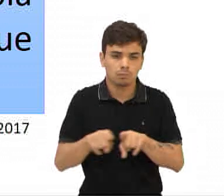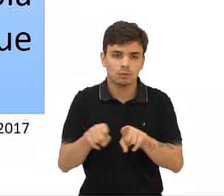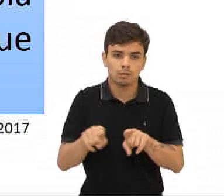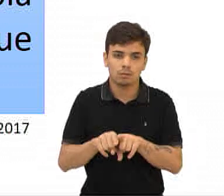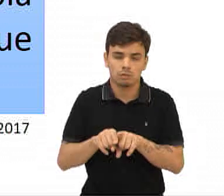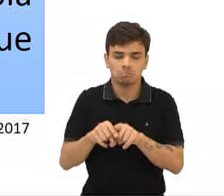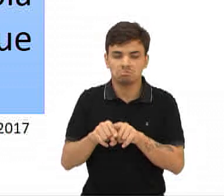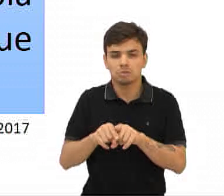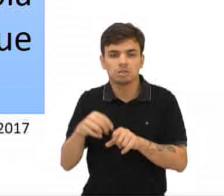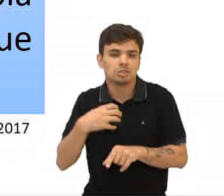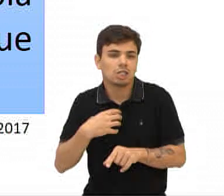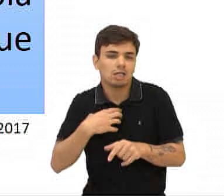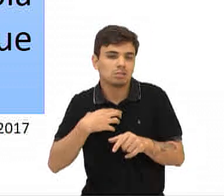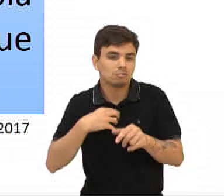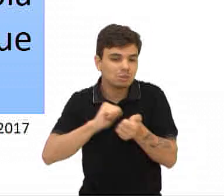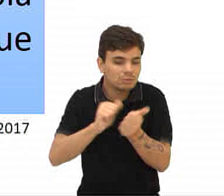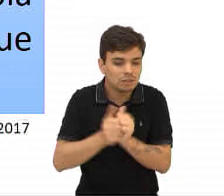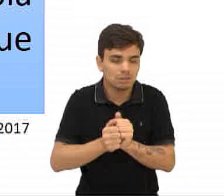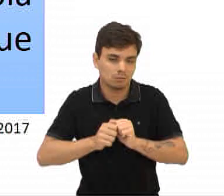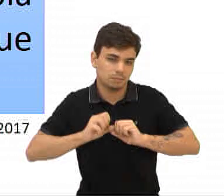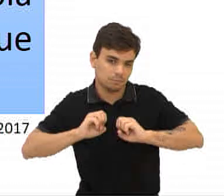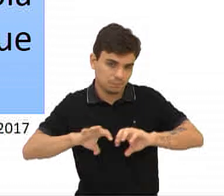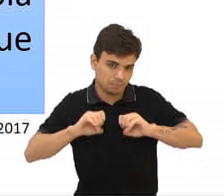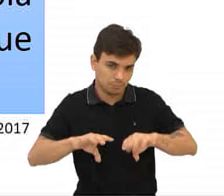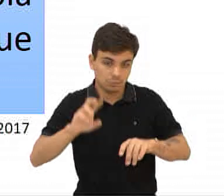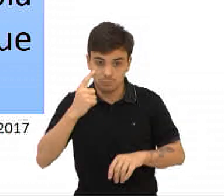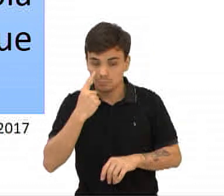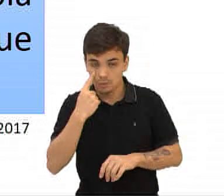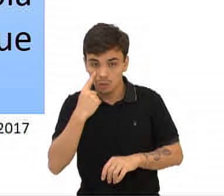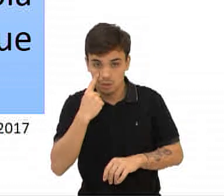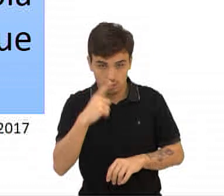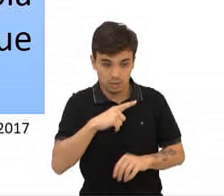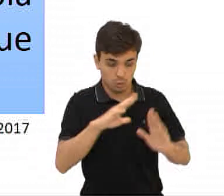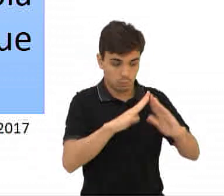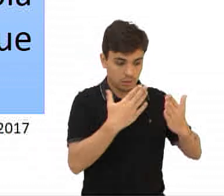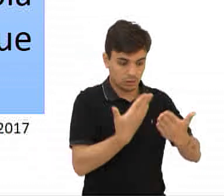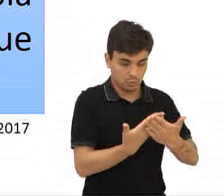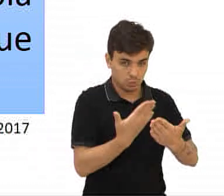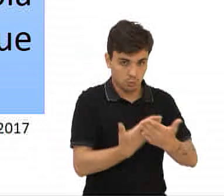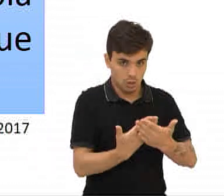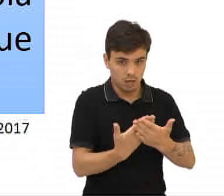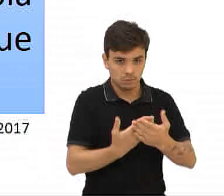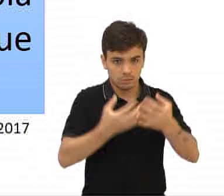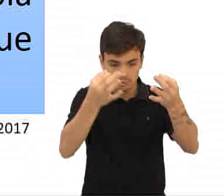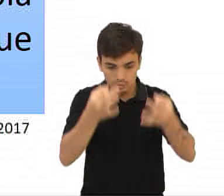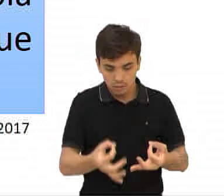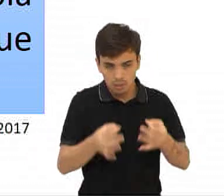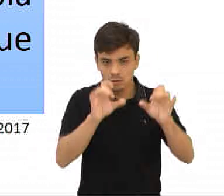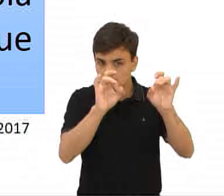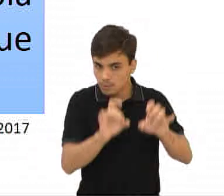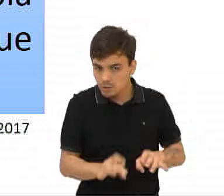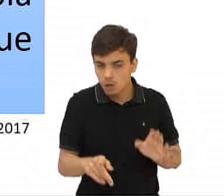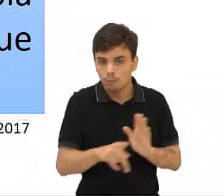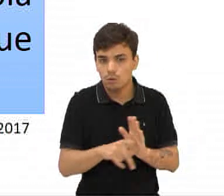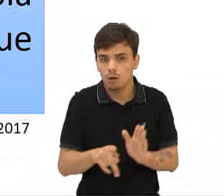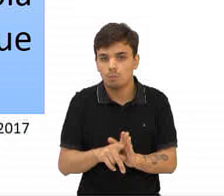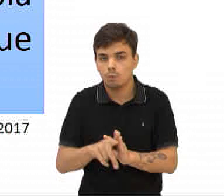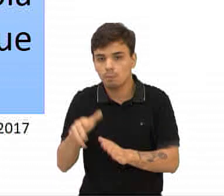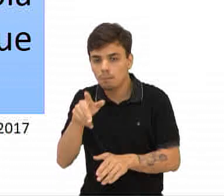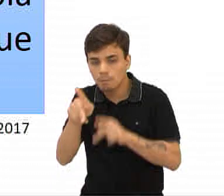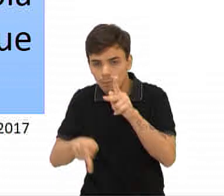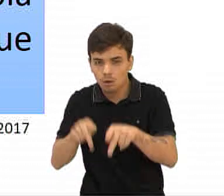apartheid educacional. Ou seja, uma escola exclusiva para tal público, segregando dos que